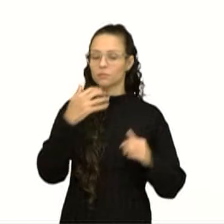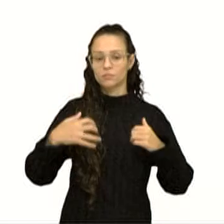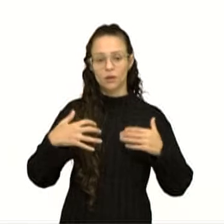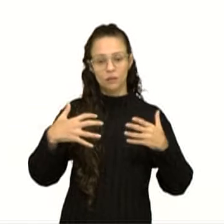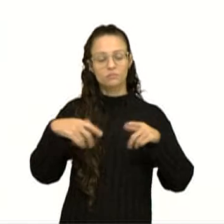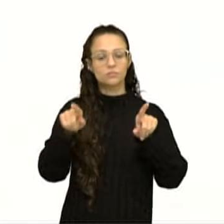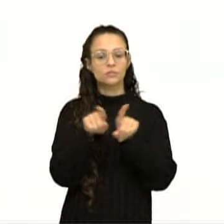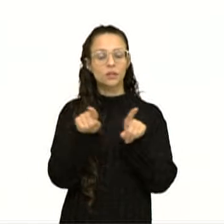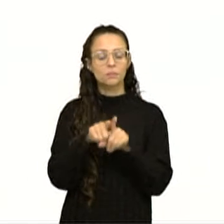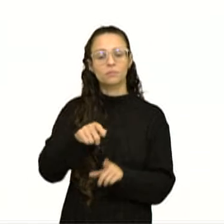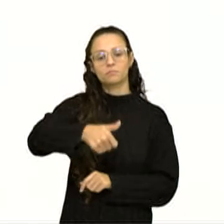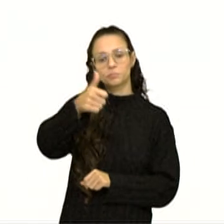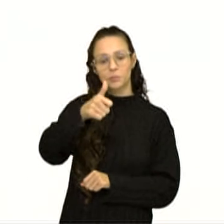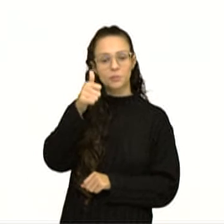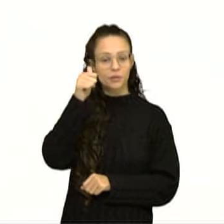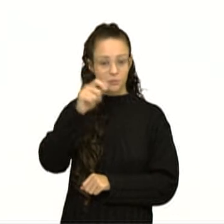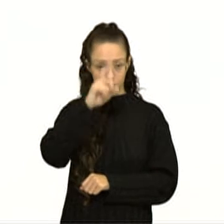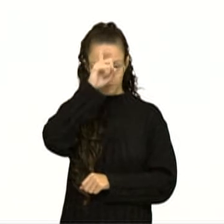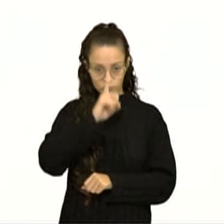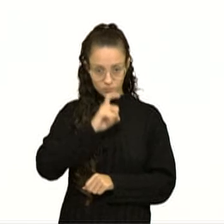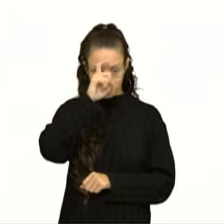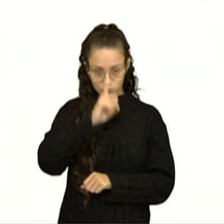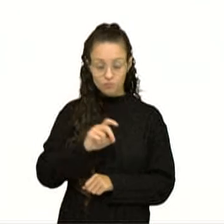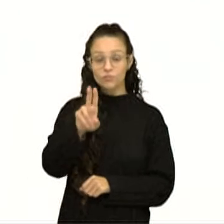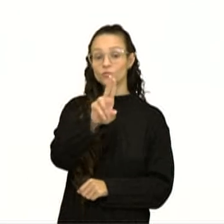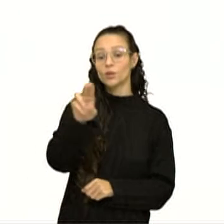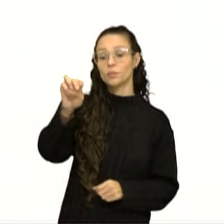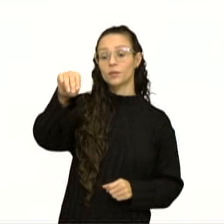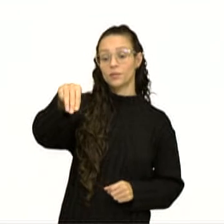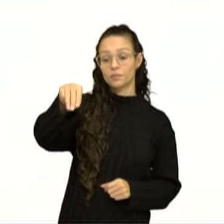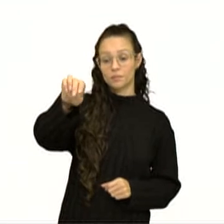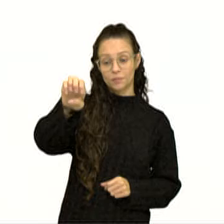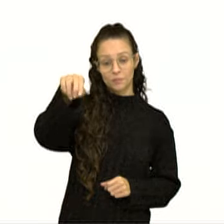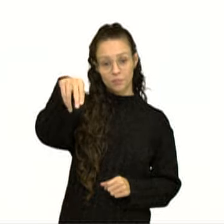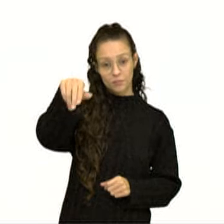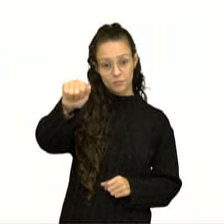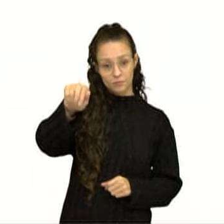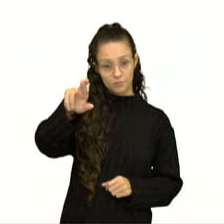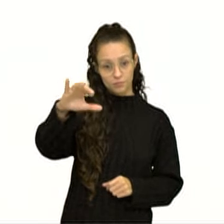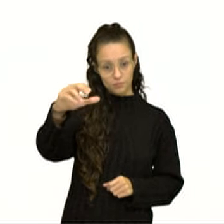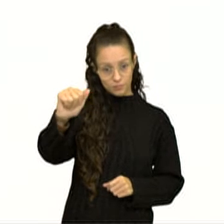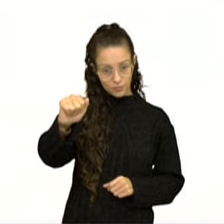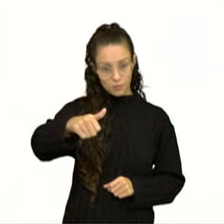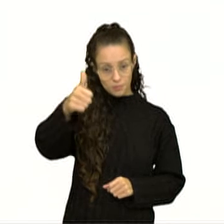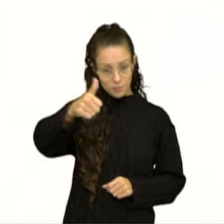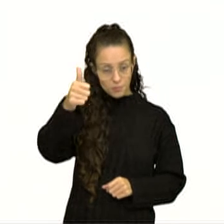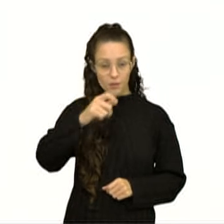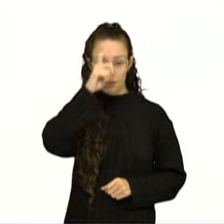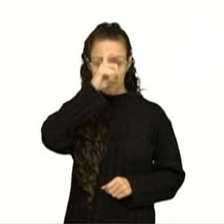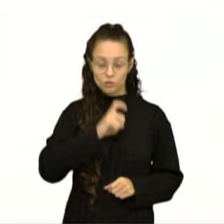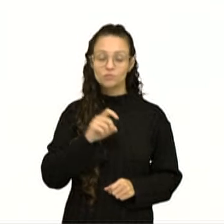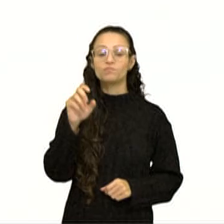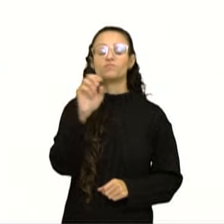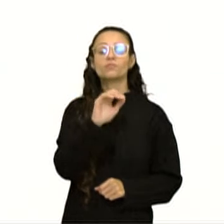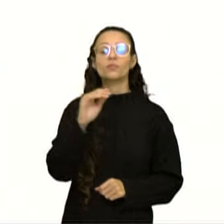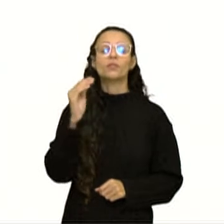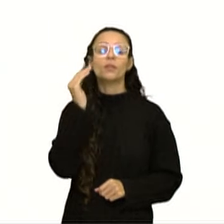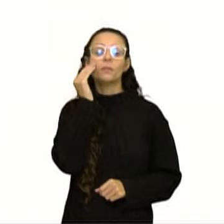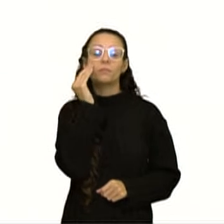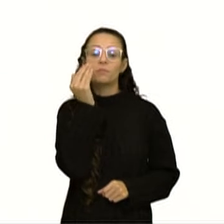a primeira menstruação, que a gente chama de menarca, tá? As mamas das meninas, caso, né,